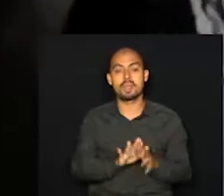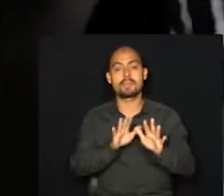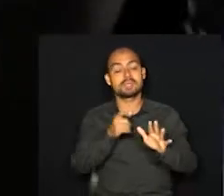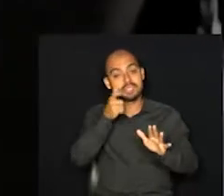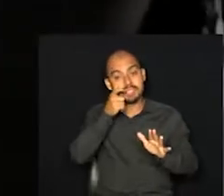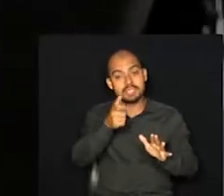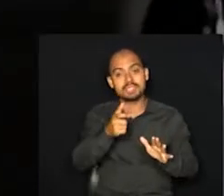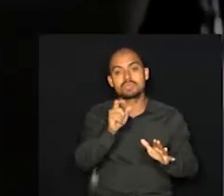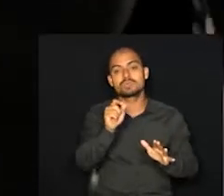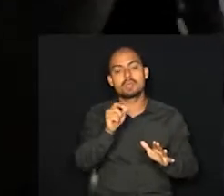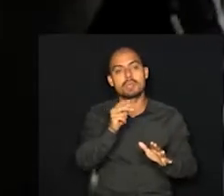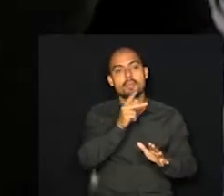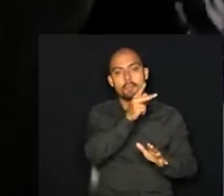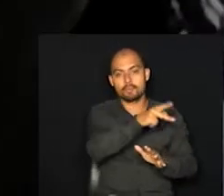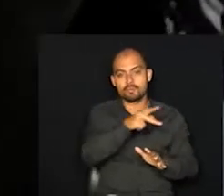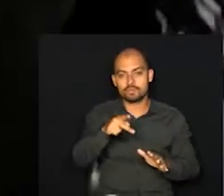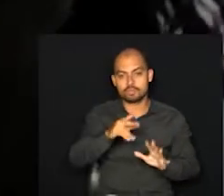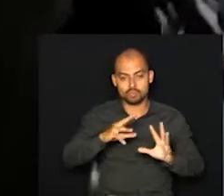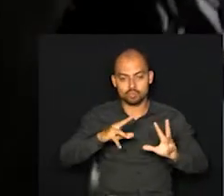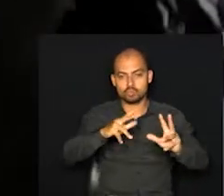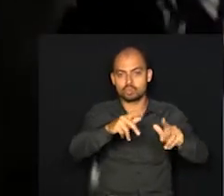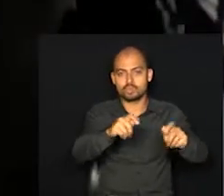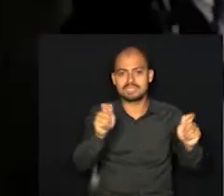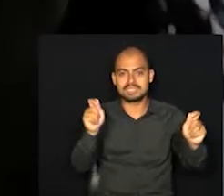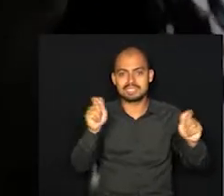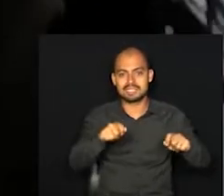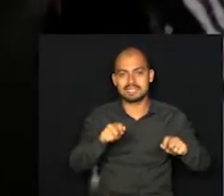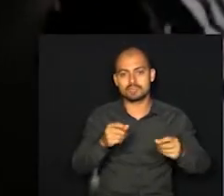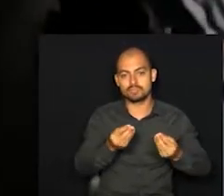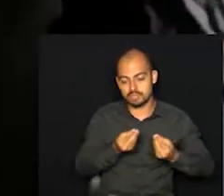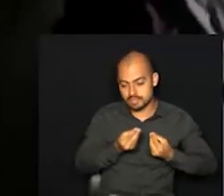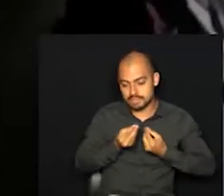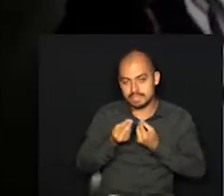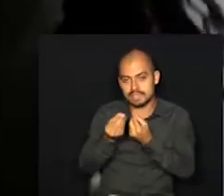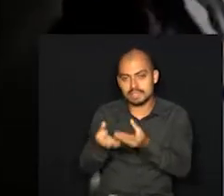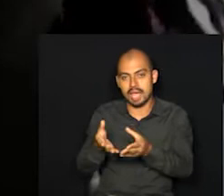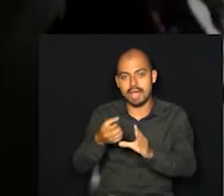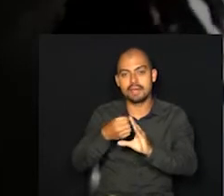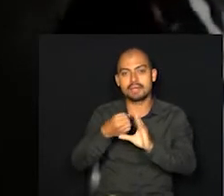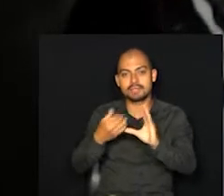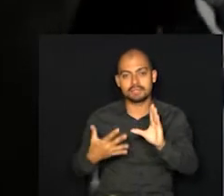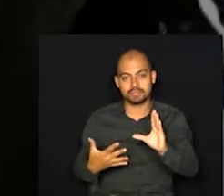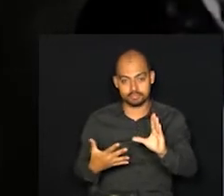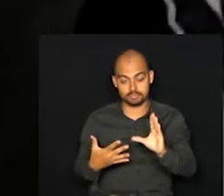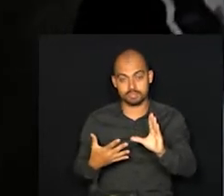outras professoras pudessem dar esse conteúdo? Olha como que essa